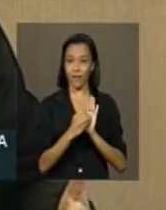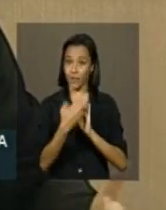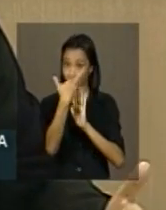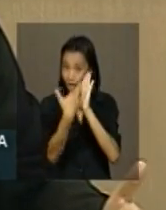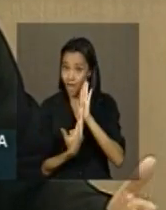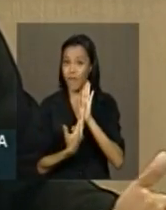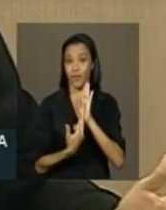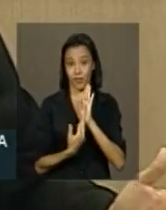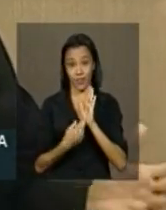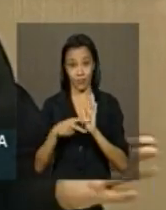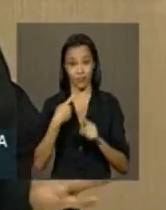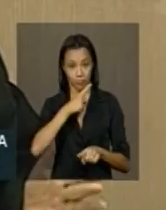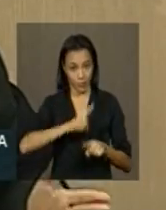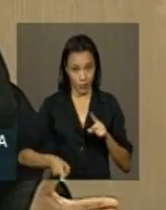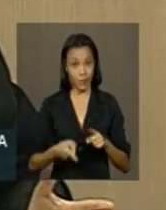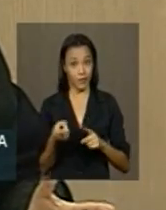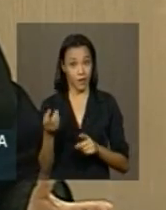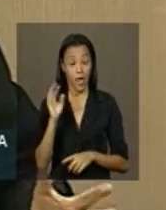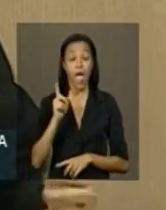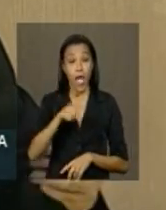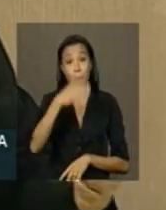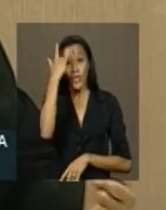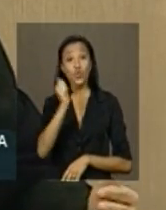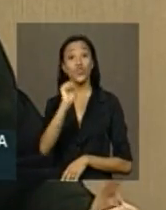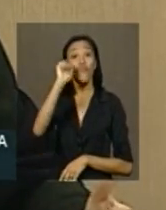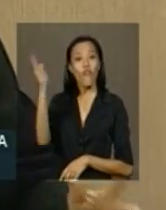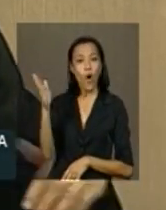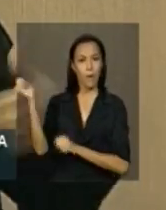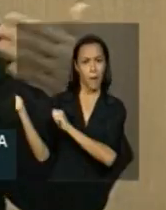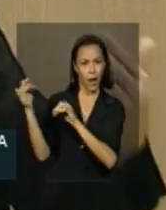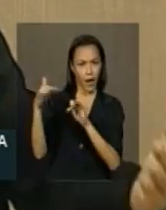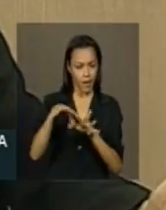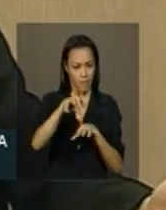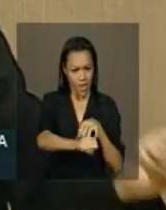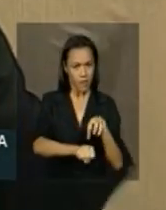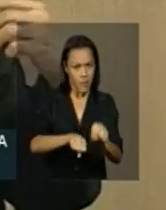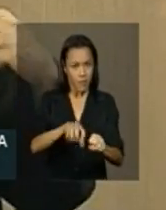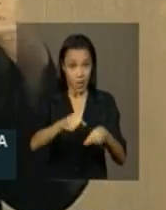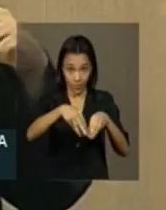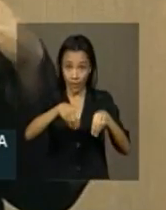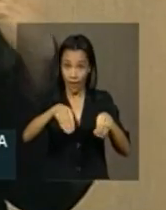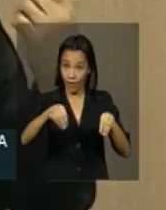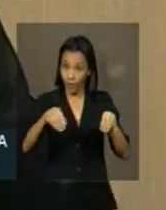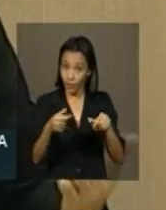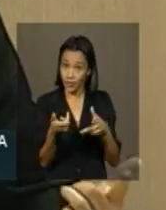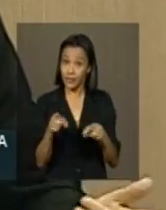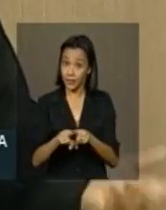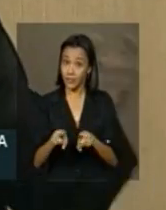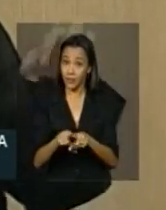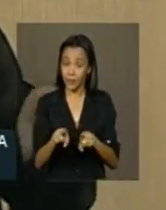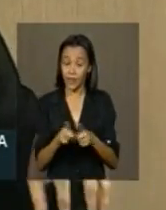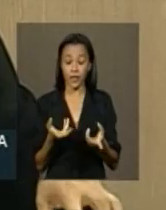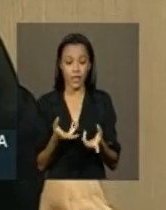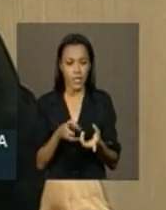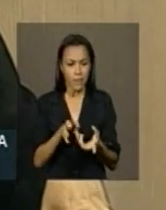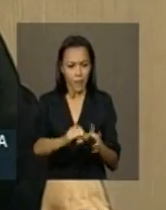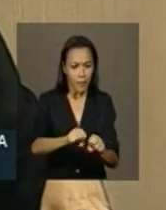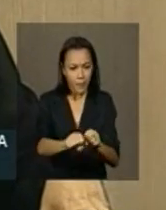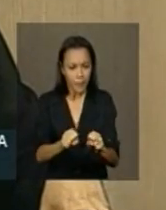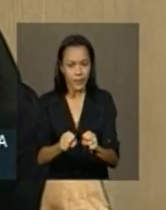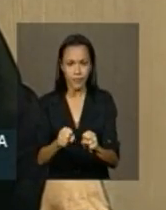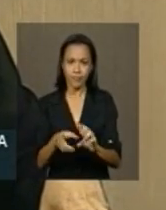o que você via claramente eram pessoas que vinham de Fora arrendando terras e desmatando inclusive fazendas licenciadas que foram